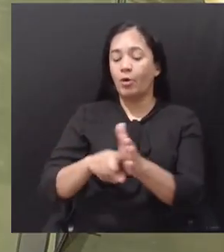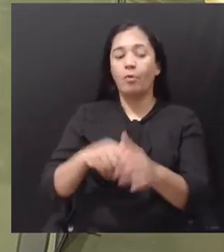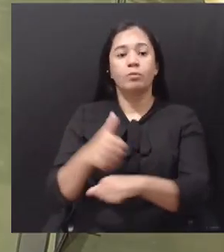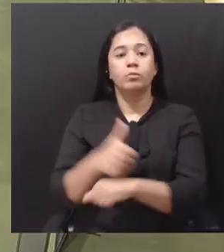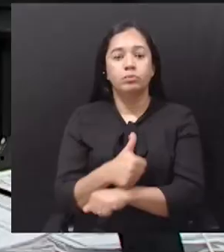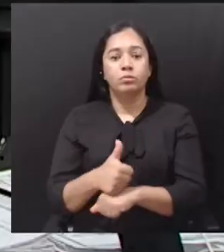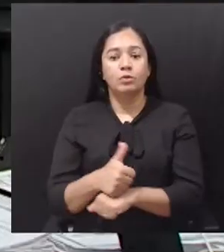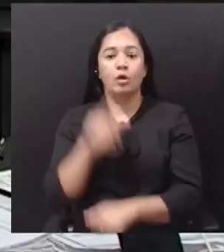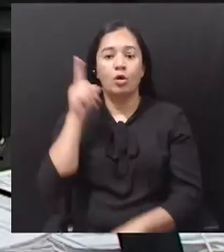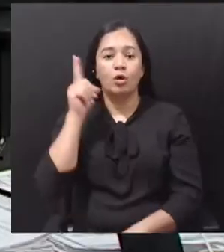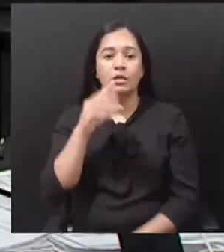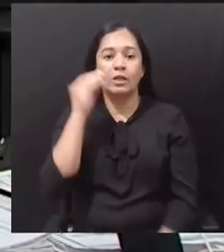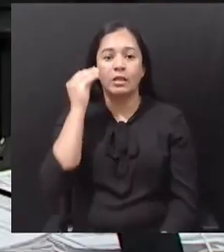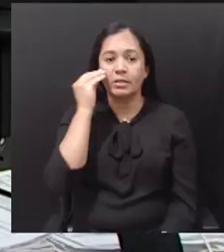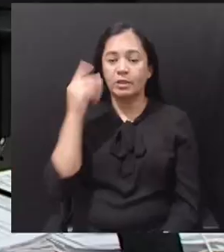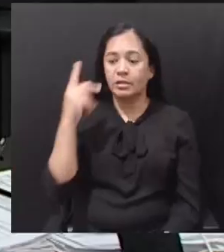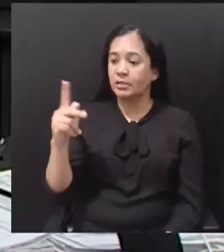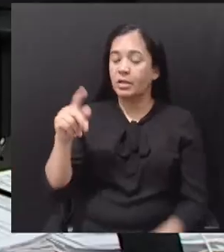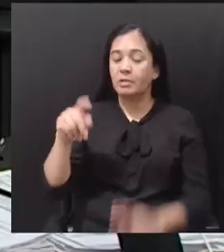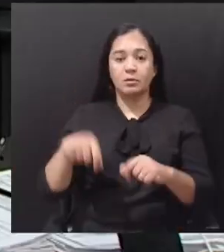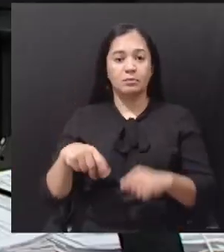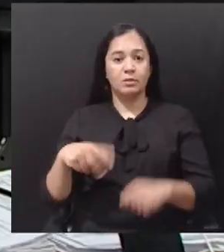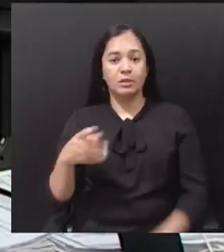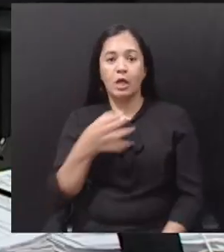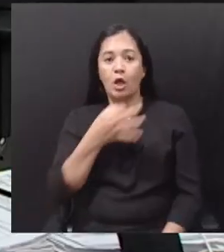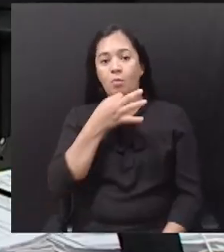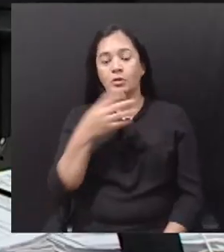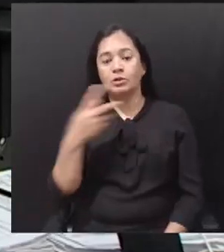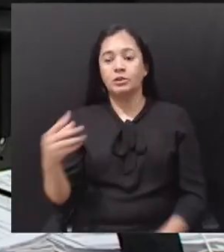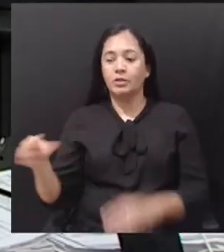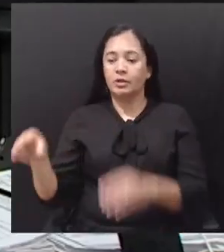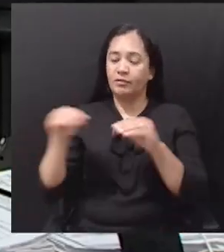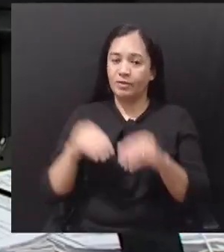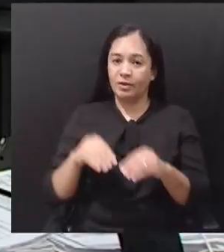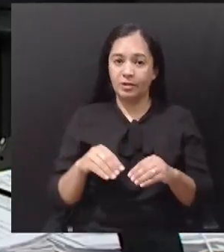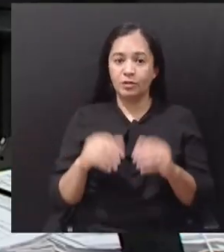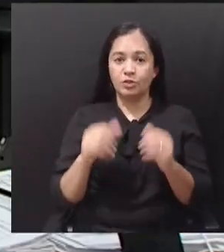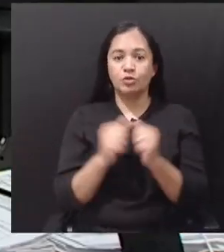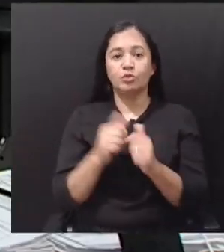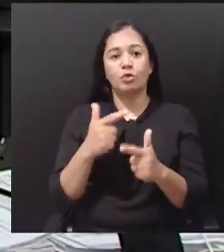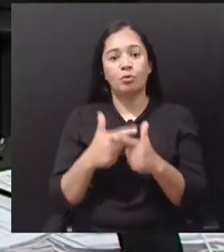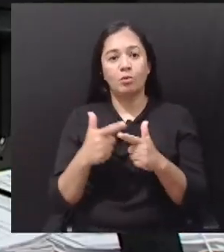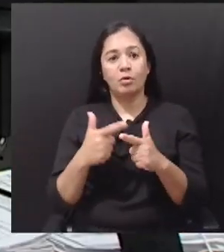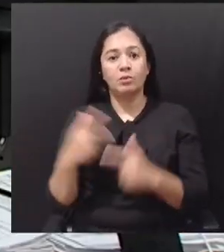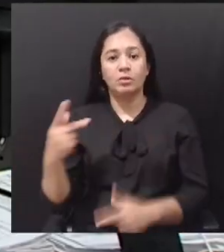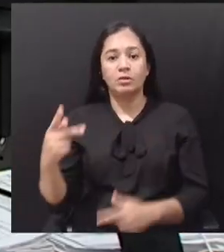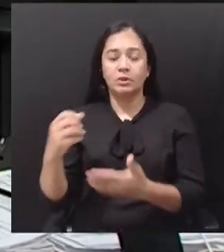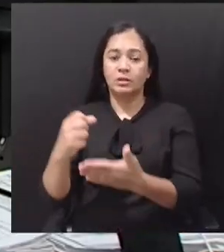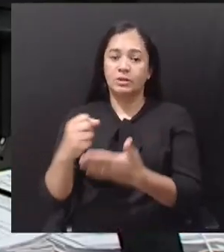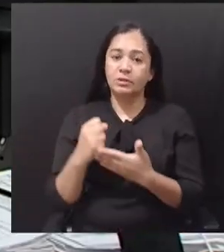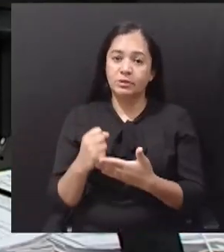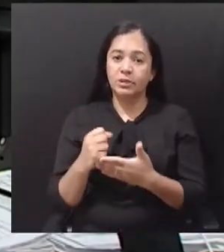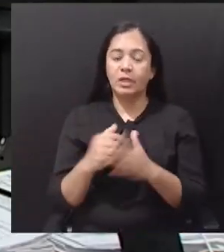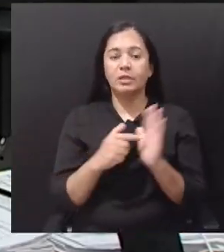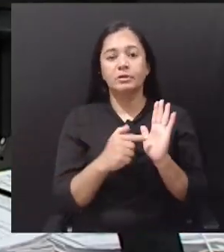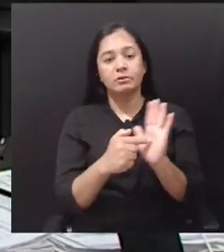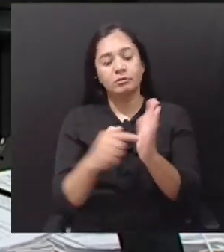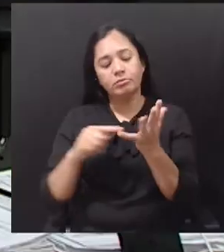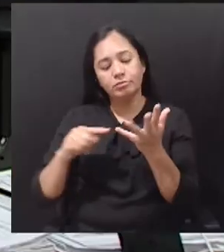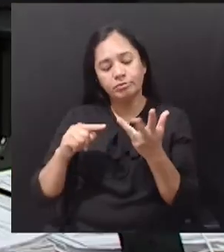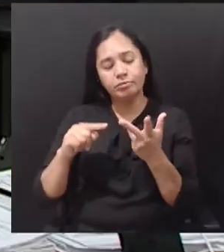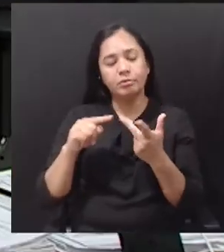testar as suas hipóteses. Então, eles vêm aqui, né, com seus problemas, trazem as suas amostras